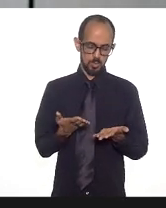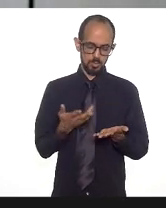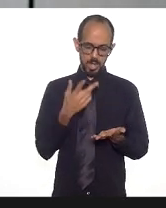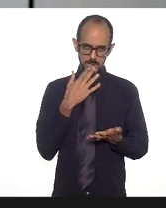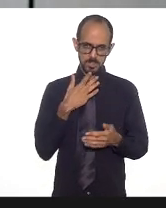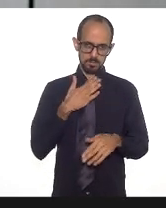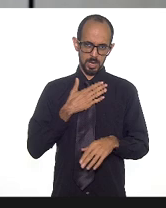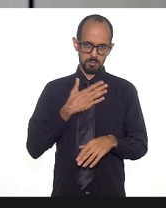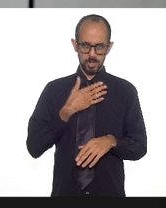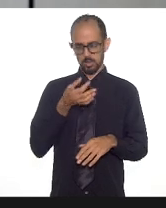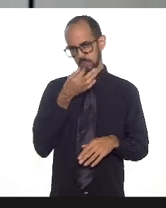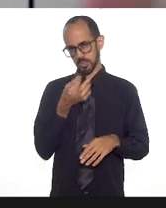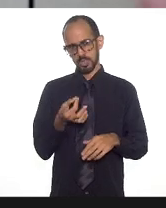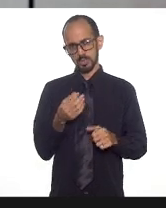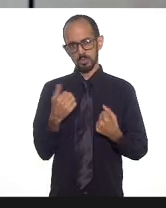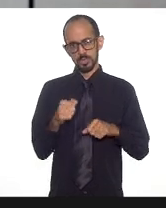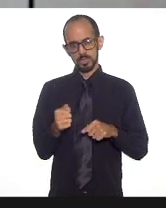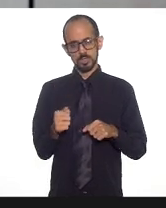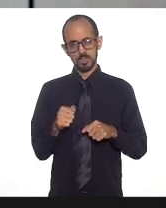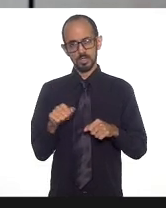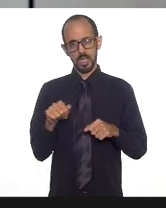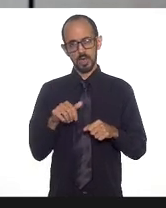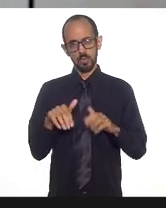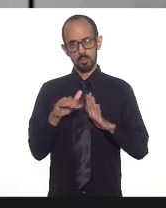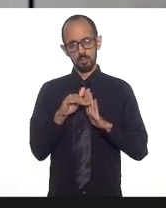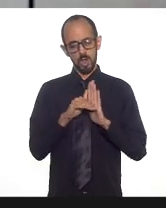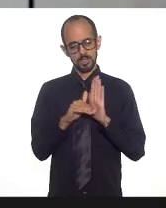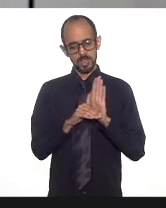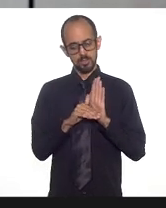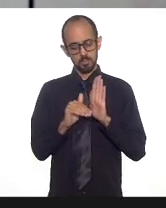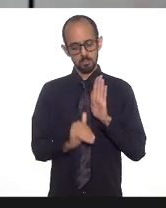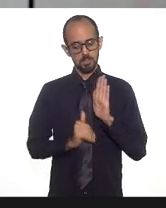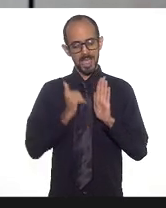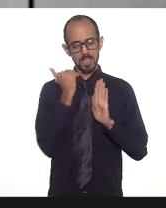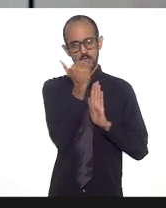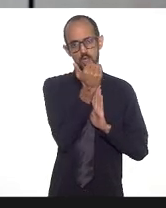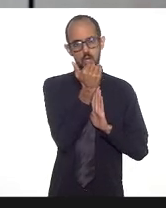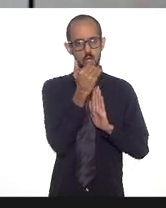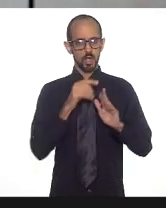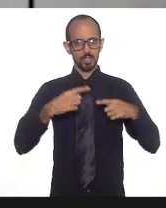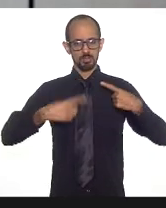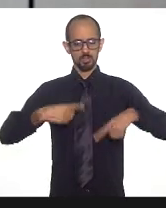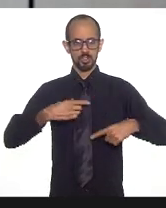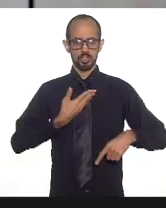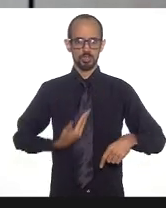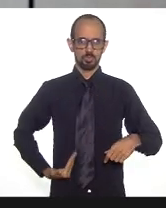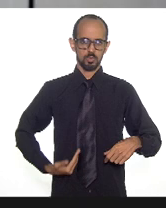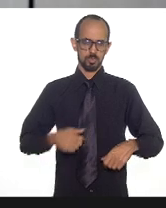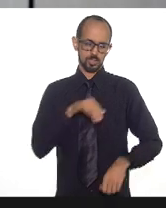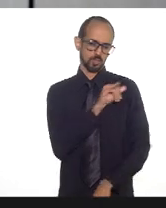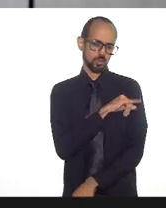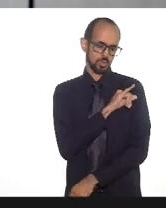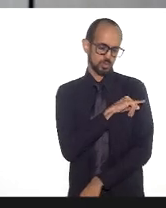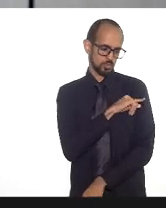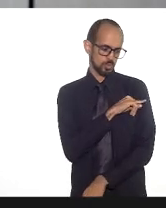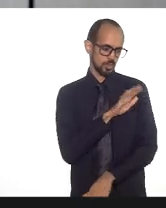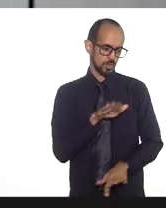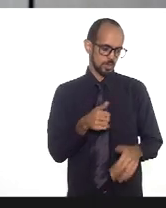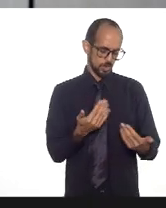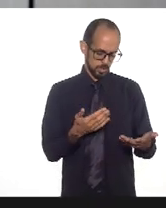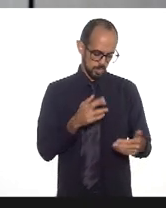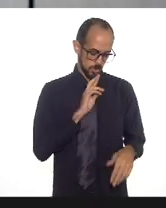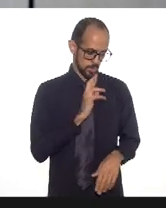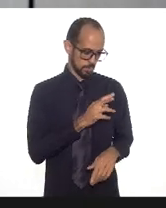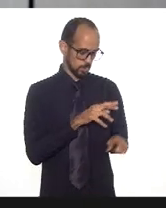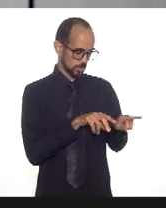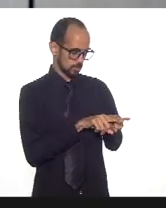integrado num processo maior, num pensamento mais amplo sobre as políticas públicas no Estado do Rio de Janeiro. Respondendo ao